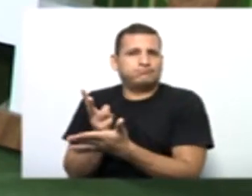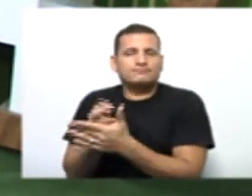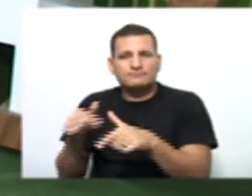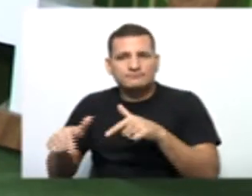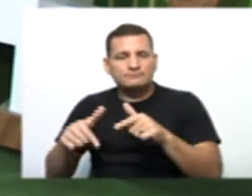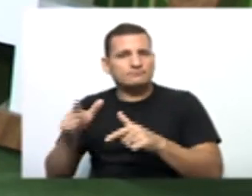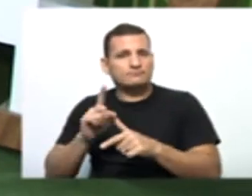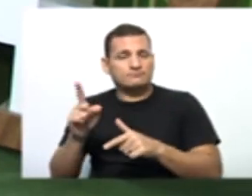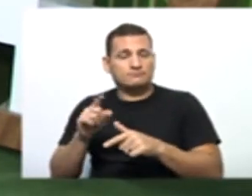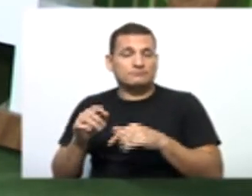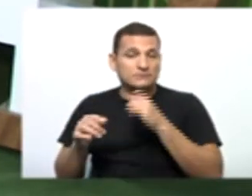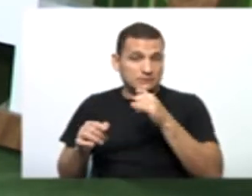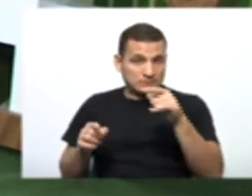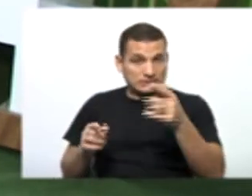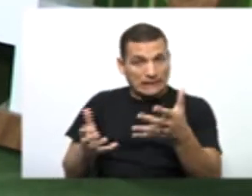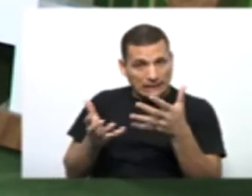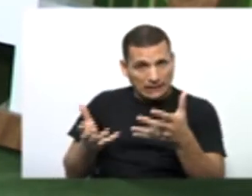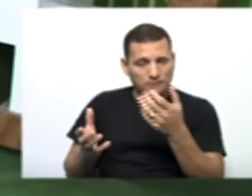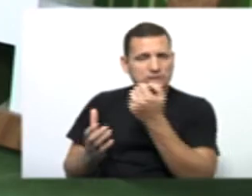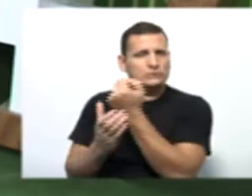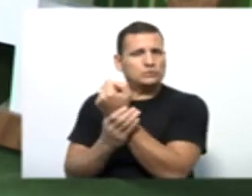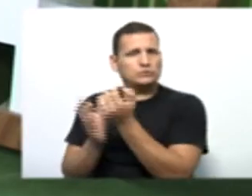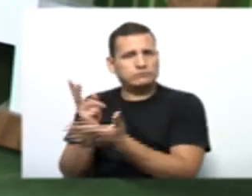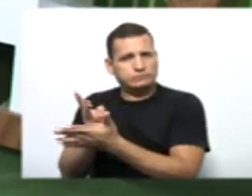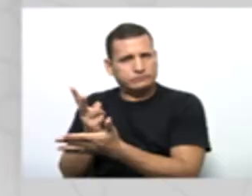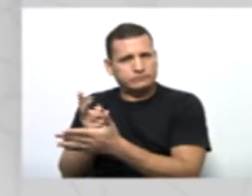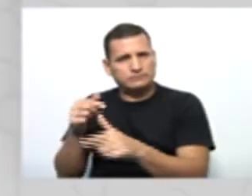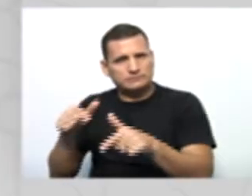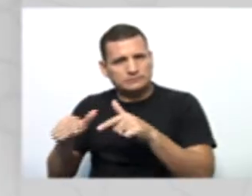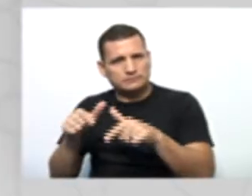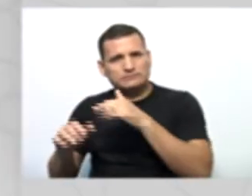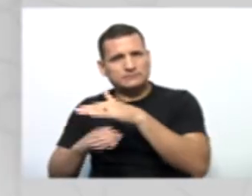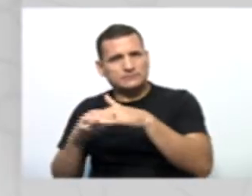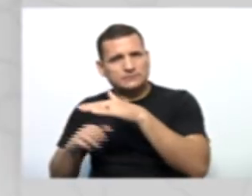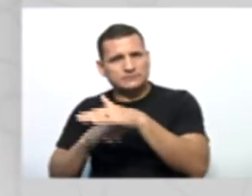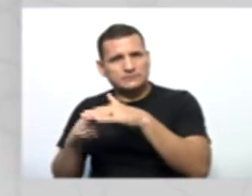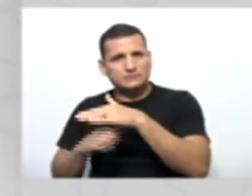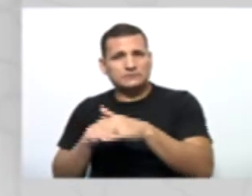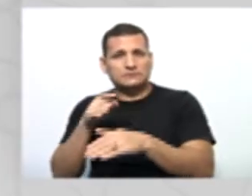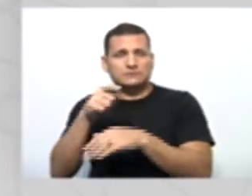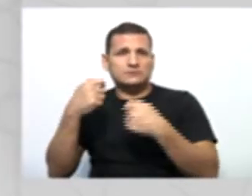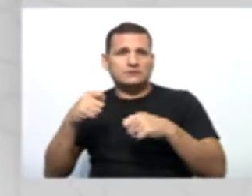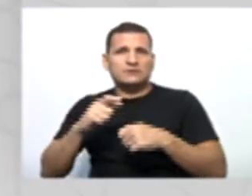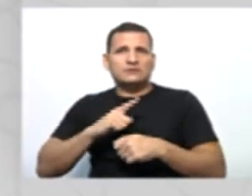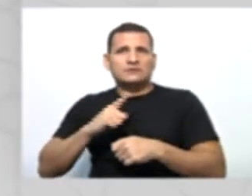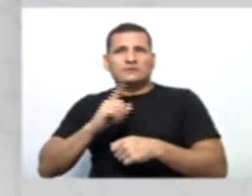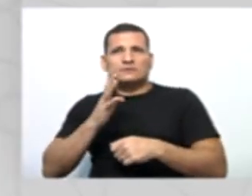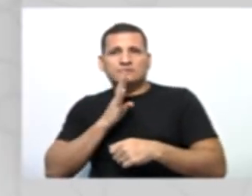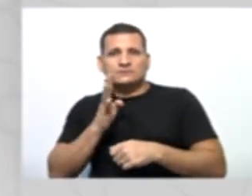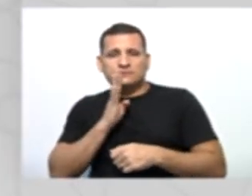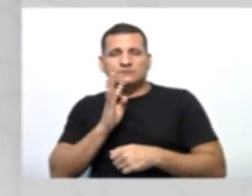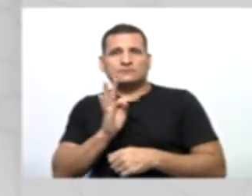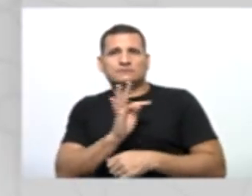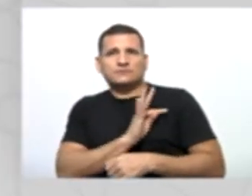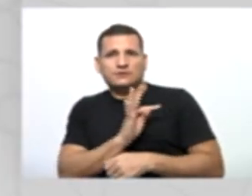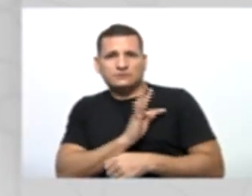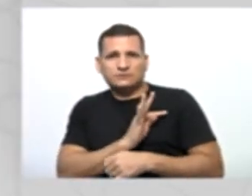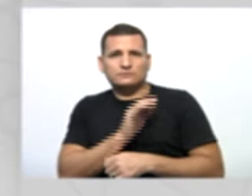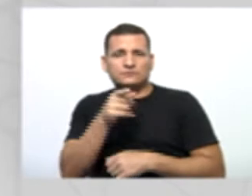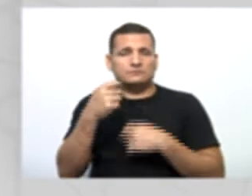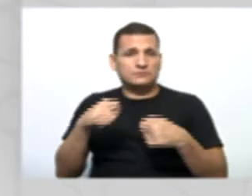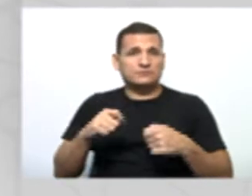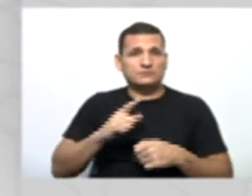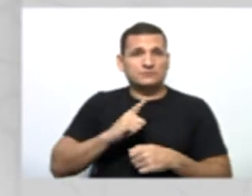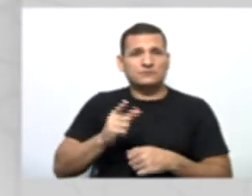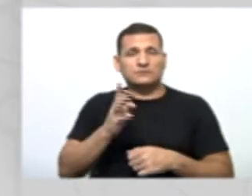se manter numa empresa por muito tempo, você precisa ter o conhecimento técnico e você precisa ter o conhecimento